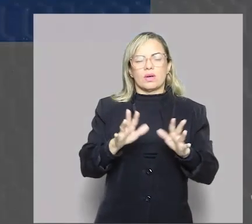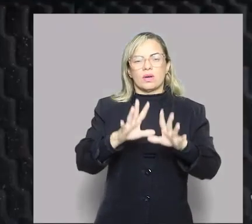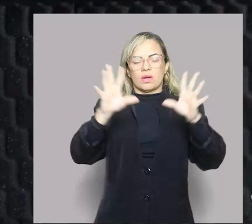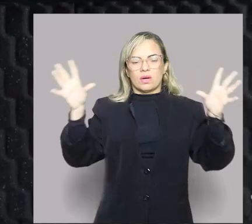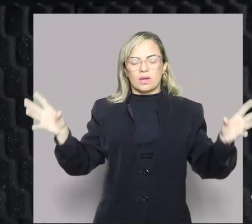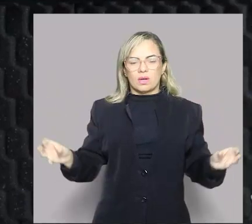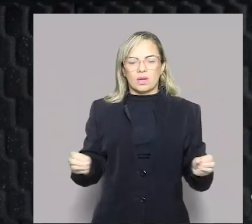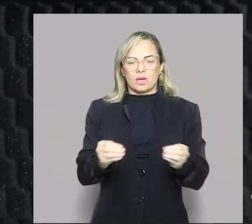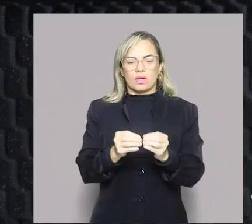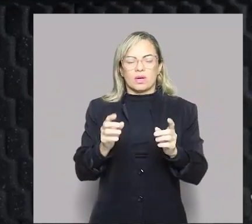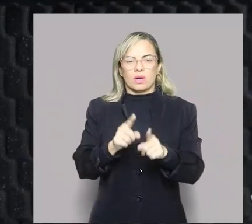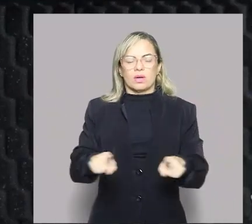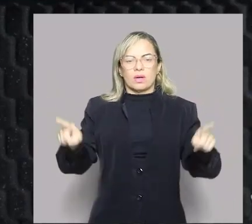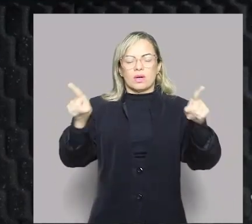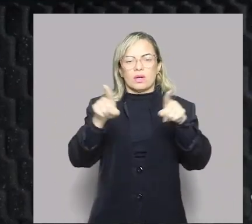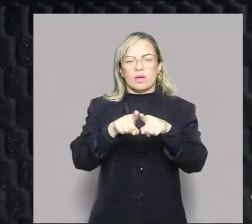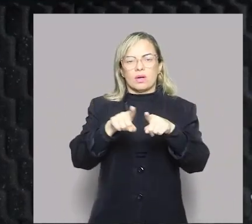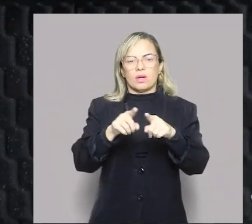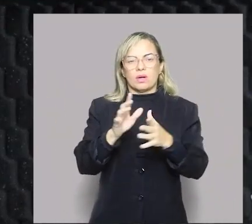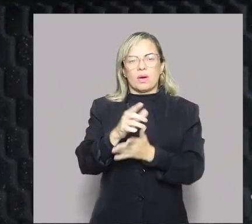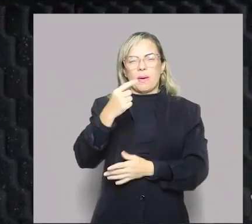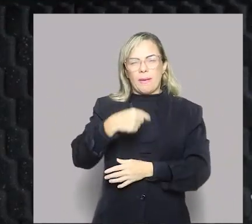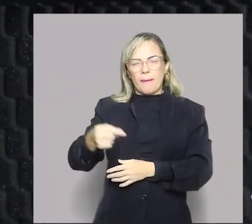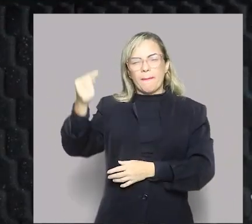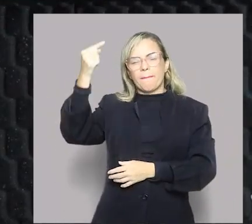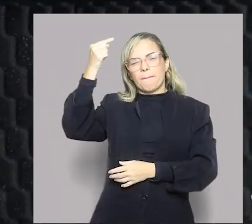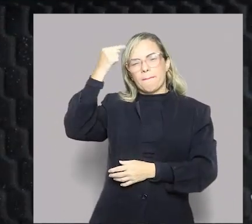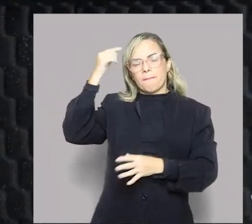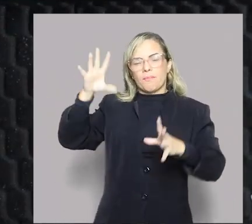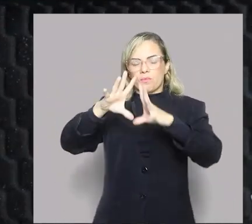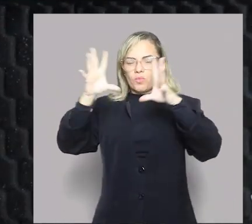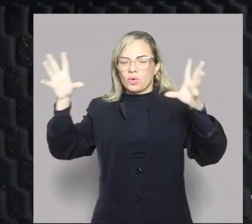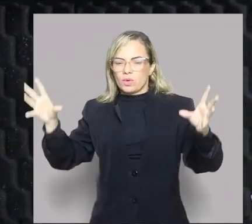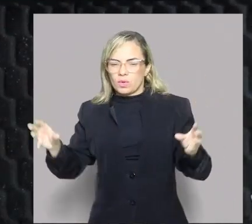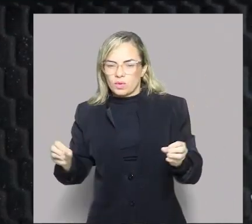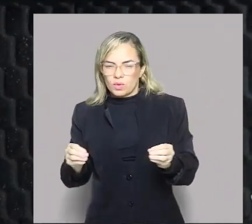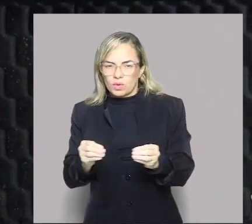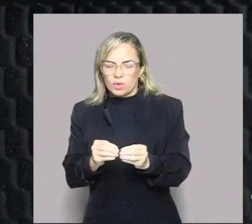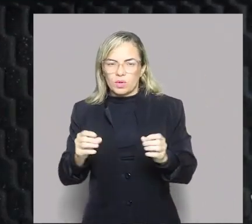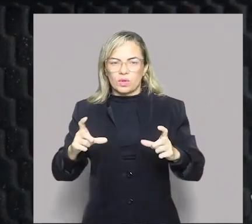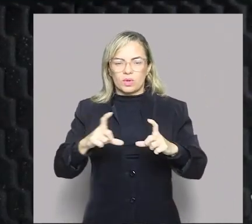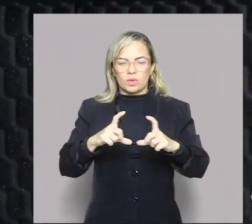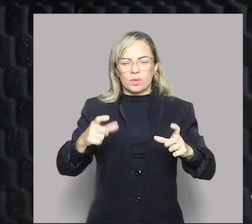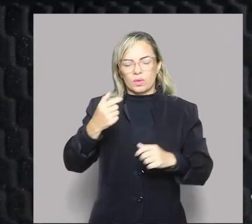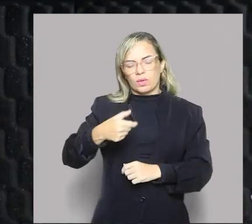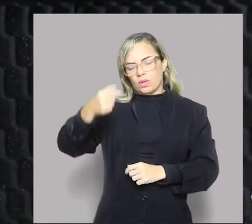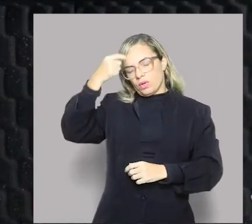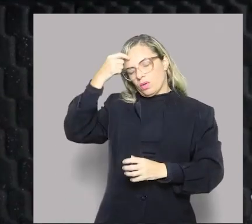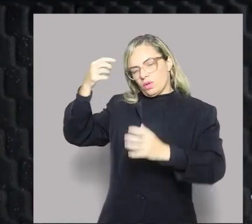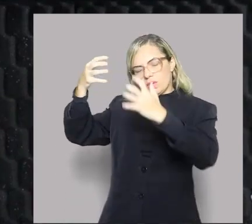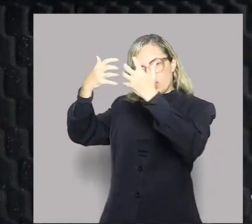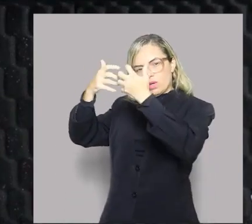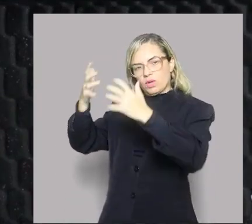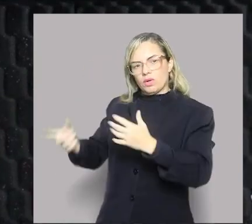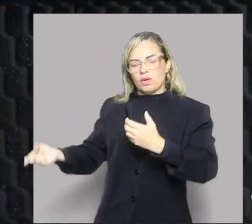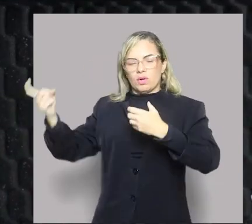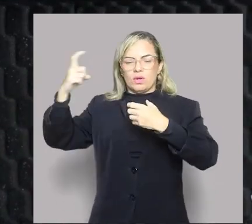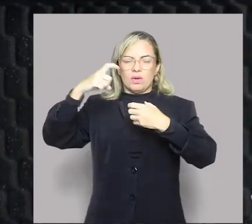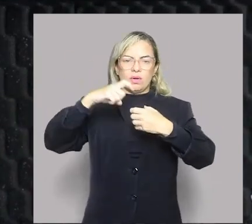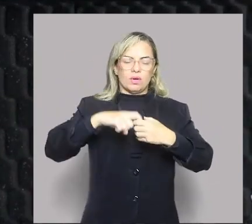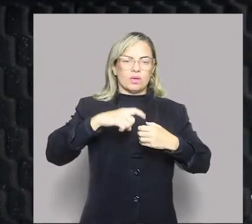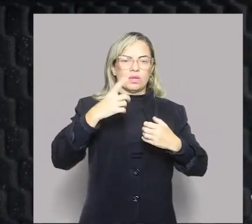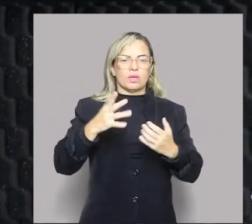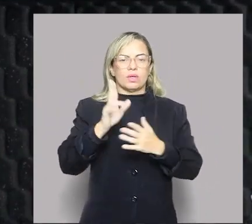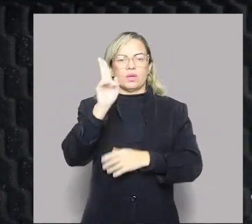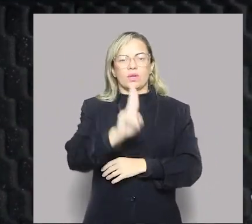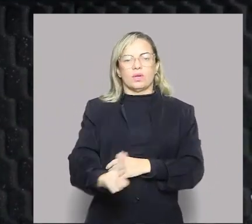preciso que você também pense que lá na conclusão, embora seja um parágrafo de reflexão e de retomada, você